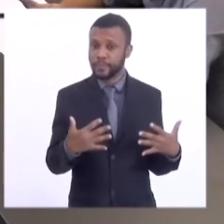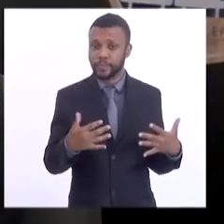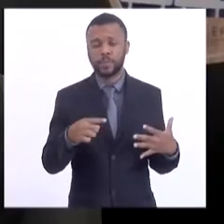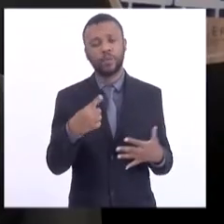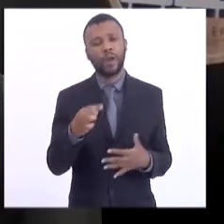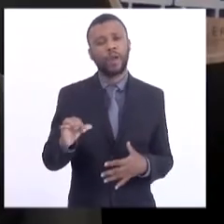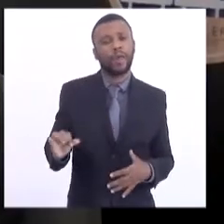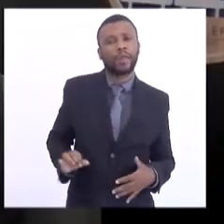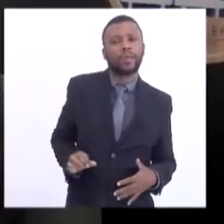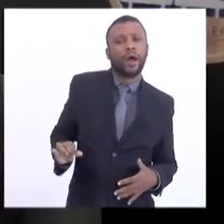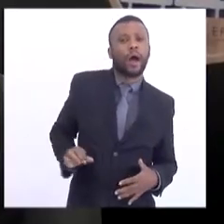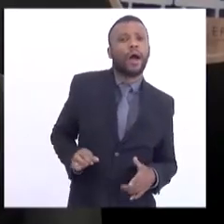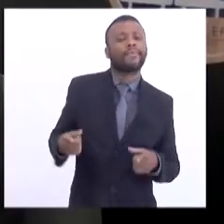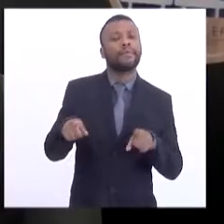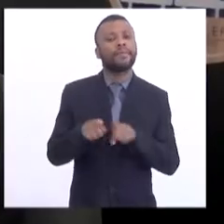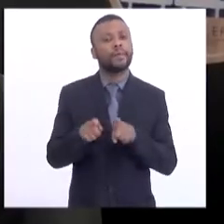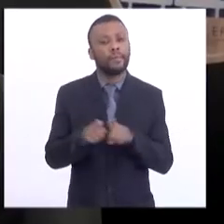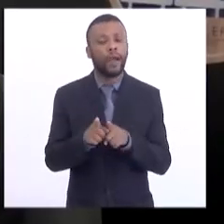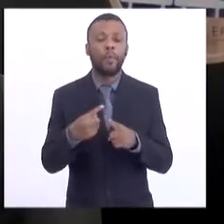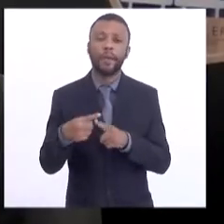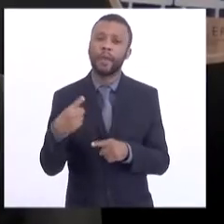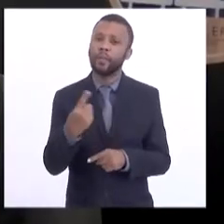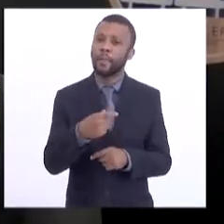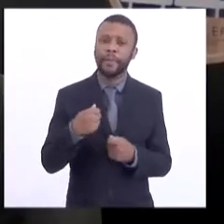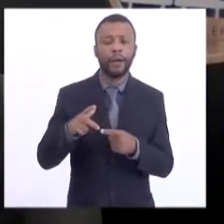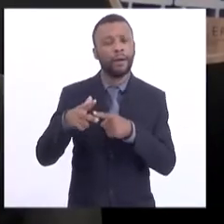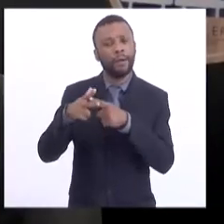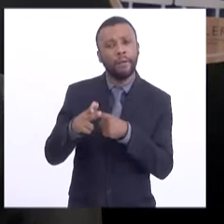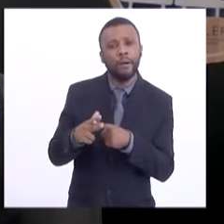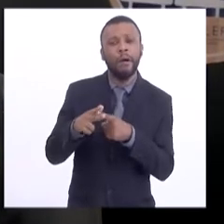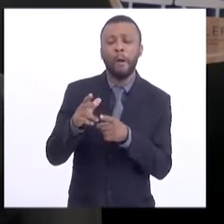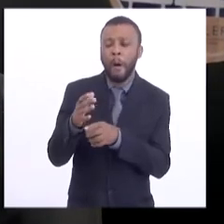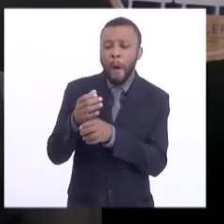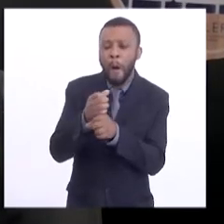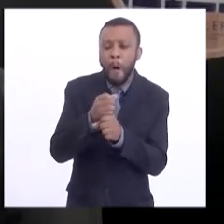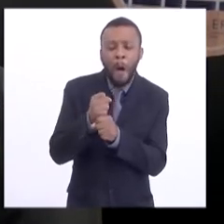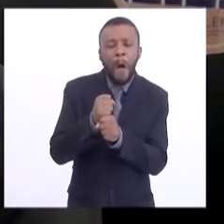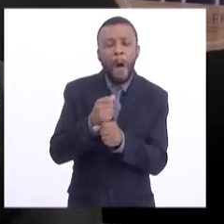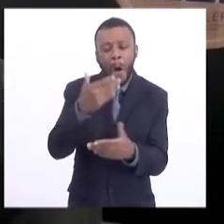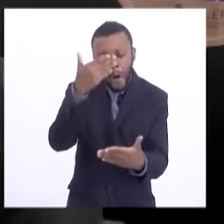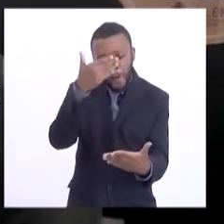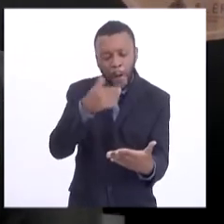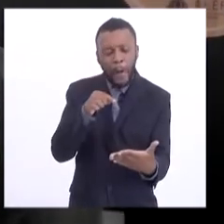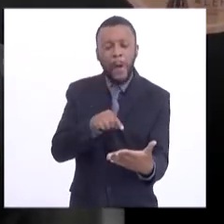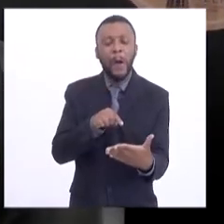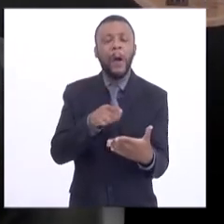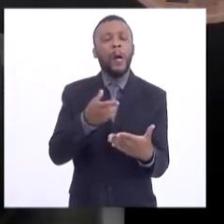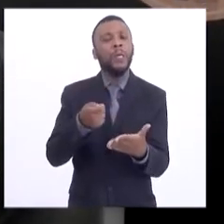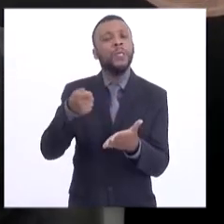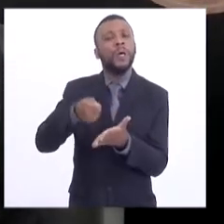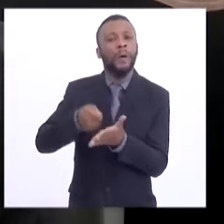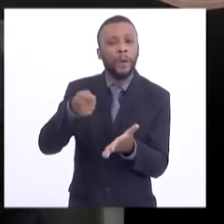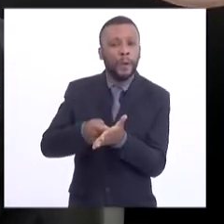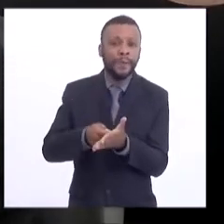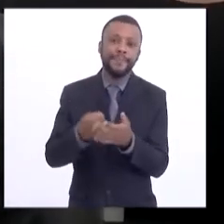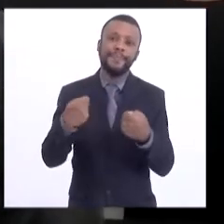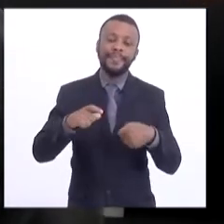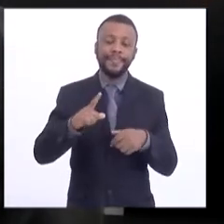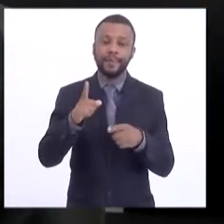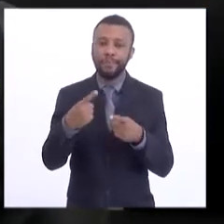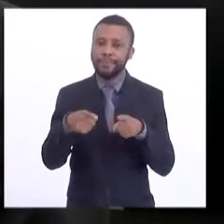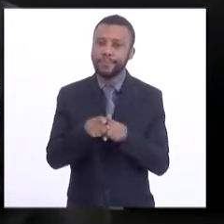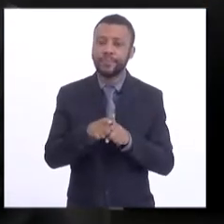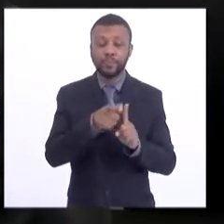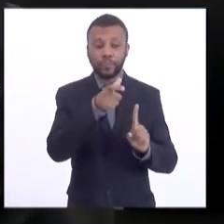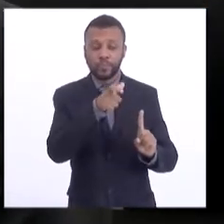gente sofre muito também porque a gente tem que nós instalação de tomadas de contas essas tomadas com só Obrigatoriamente tem que ser feito por servidor